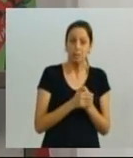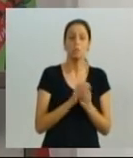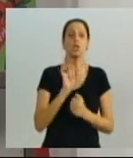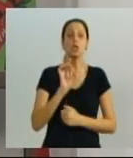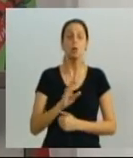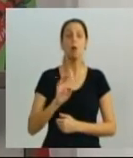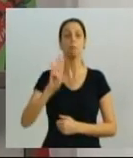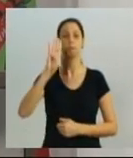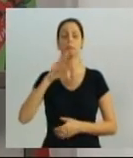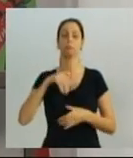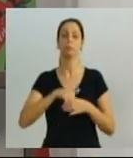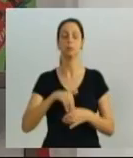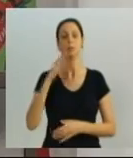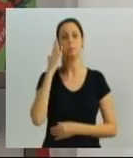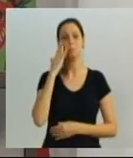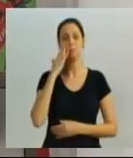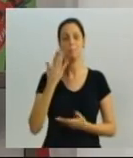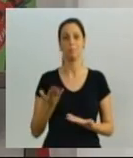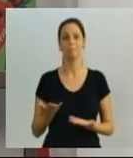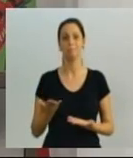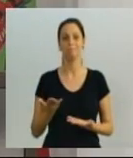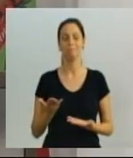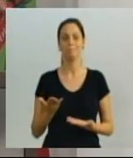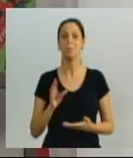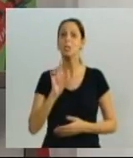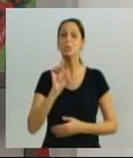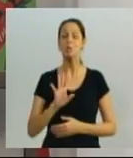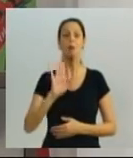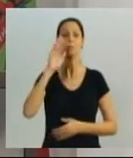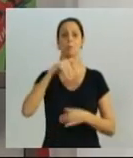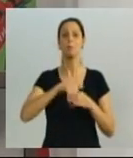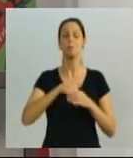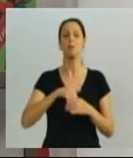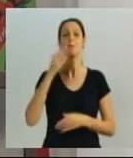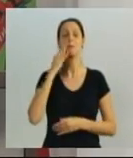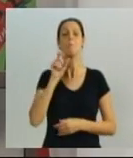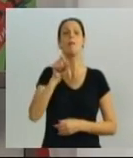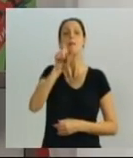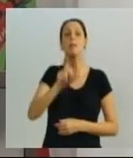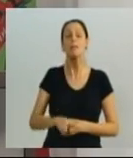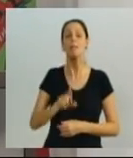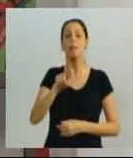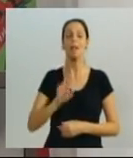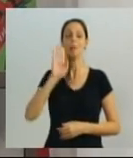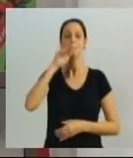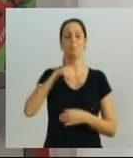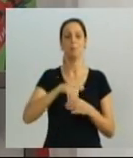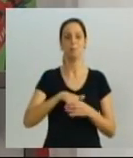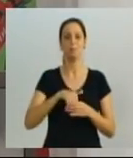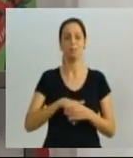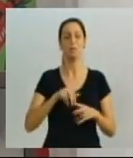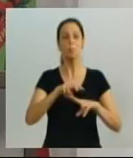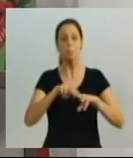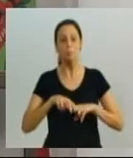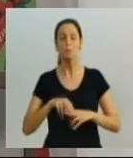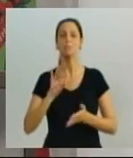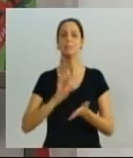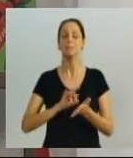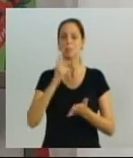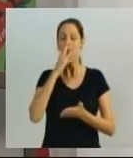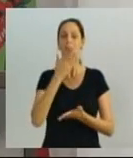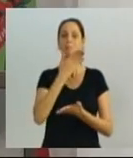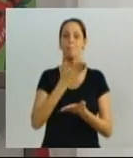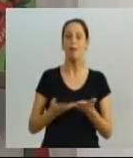saibam. Tão secreto que só os próprios candidatos saibam quem são os candidatos. E a isso desequilibraria o processo